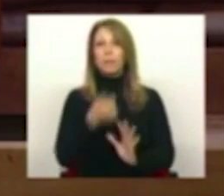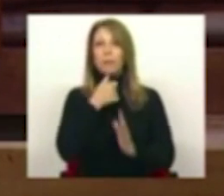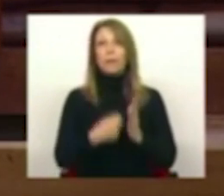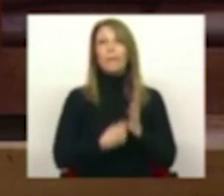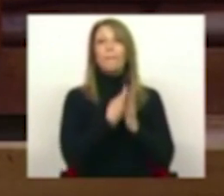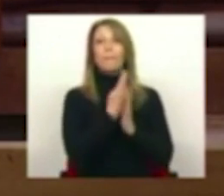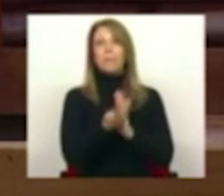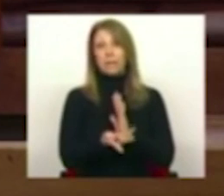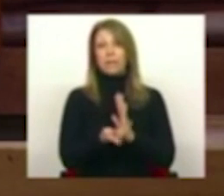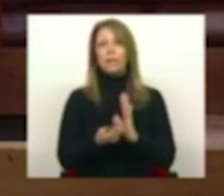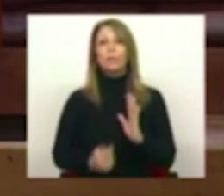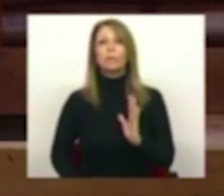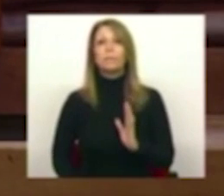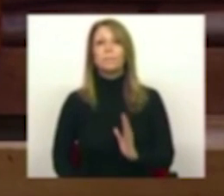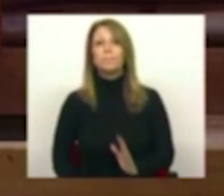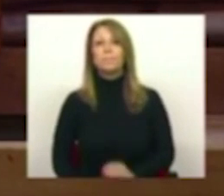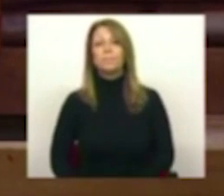de